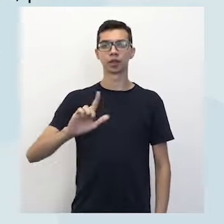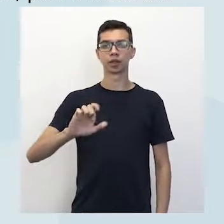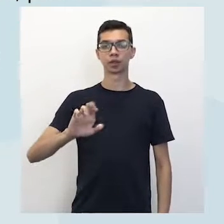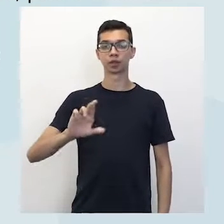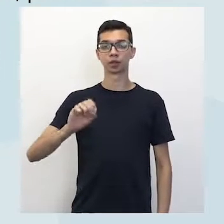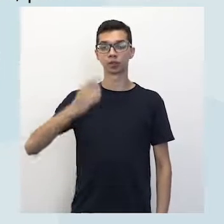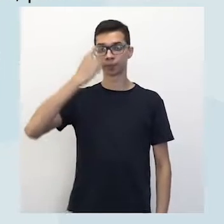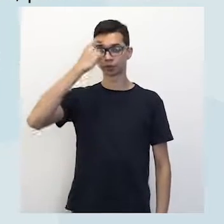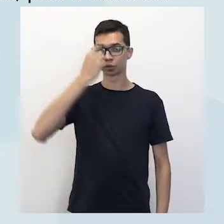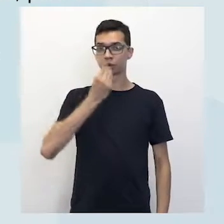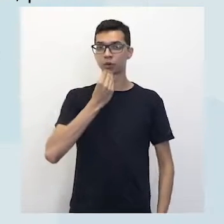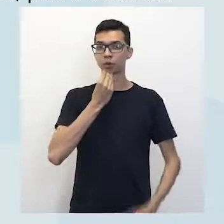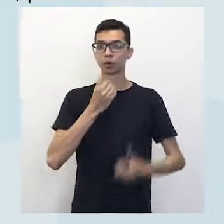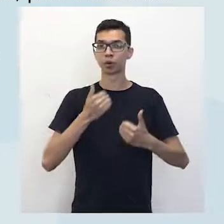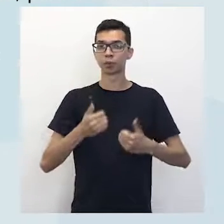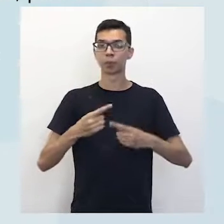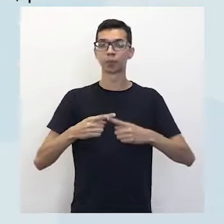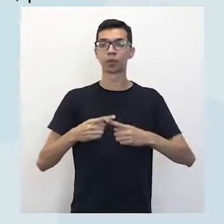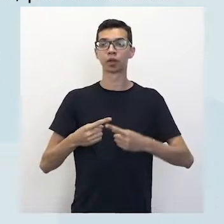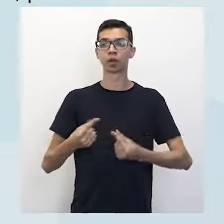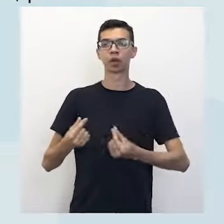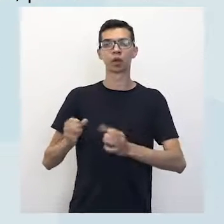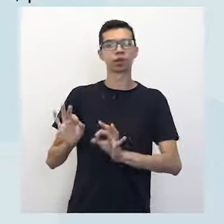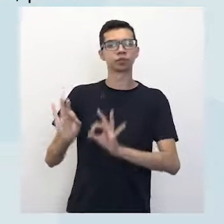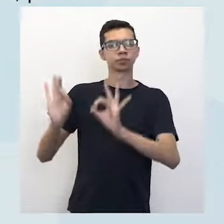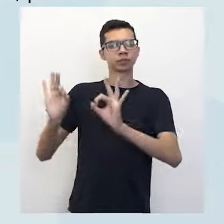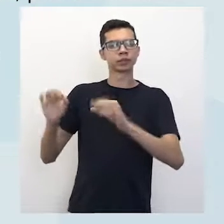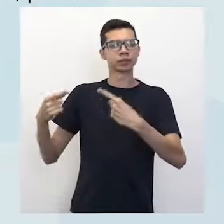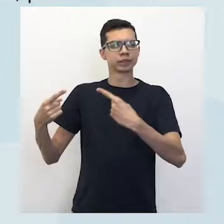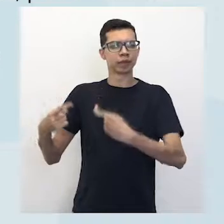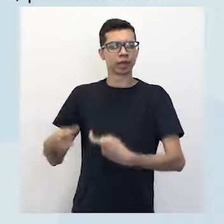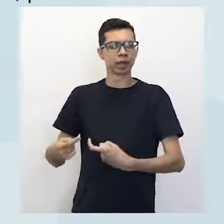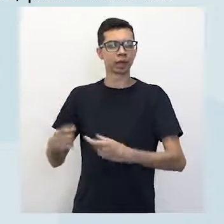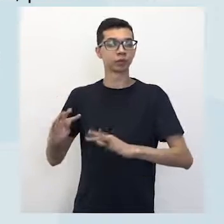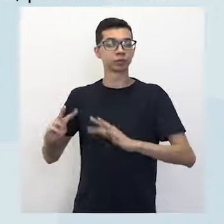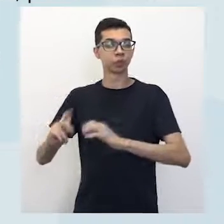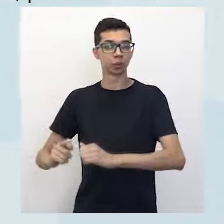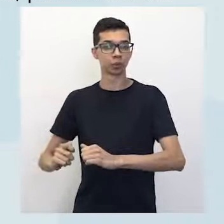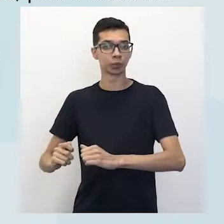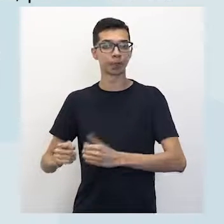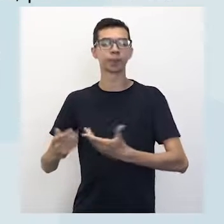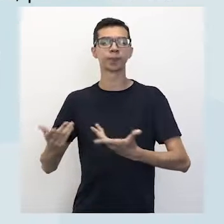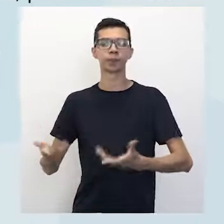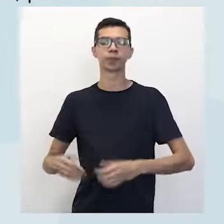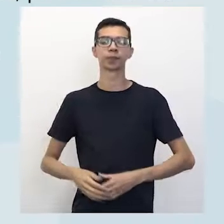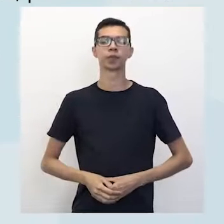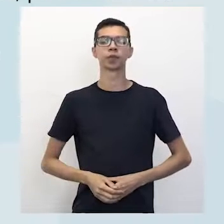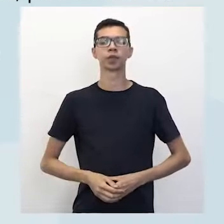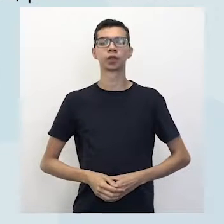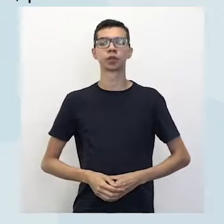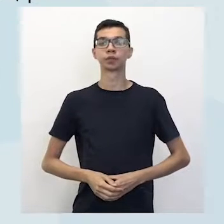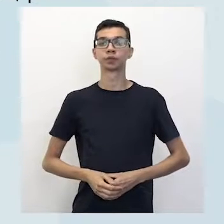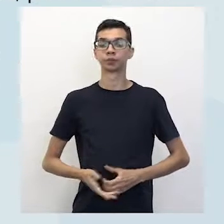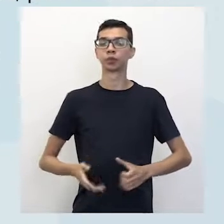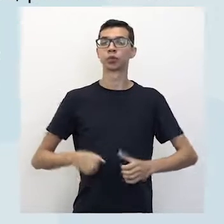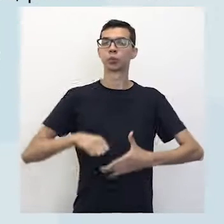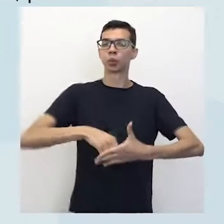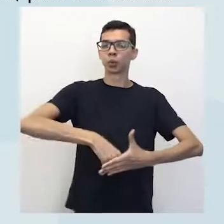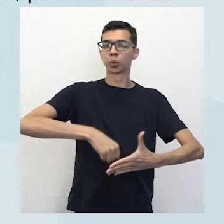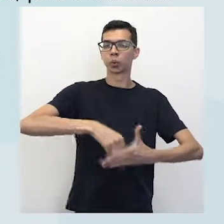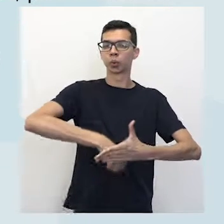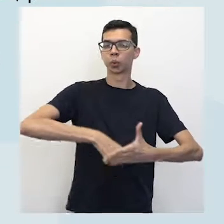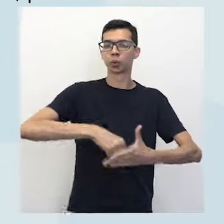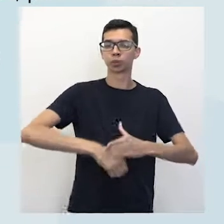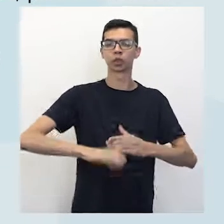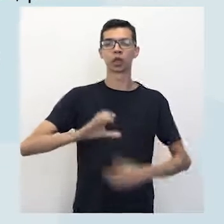pegar toda aquela nobreza ociosa, nobreza guerreira, e mobilizar para a causa das cruzadas, né? Os